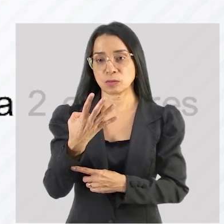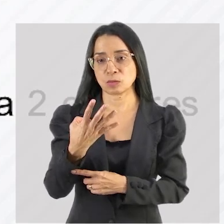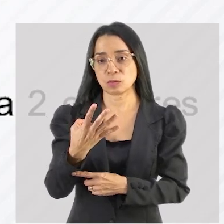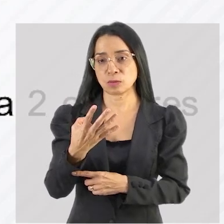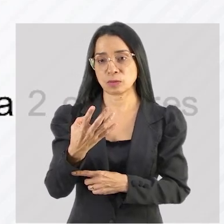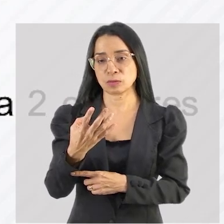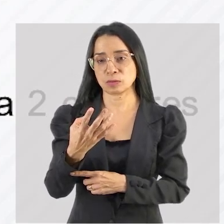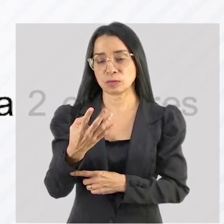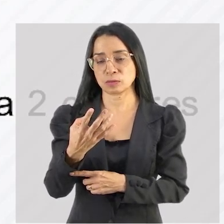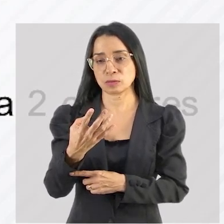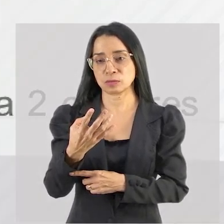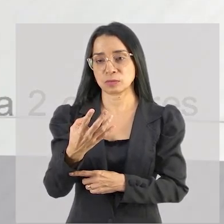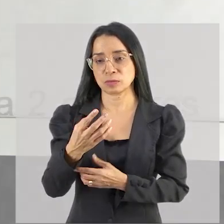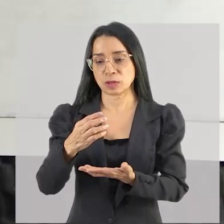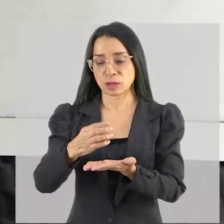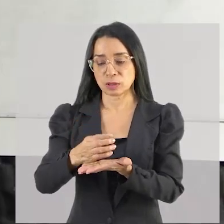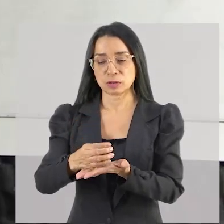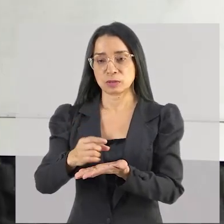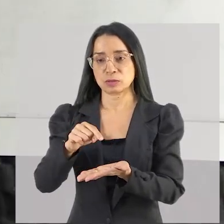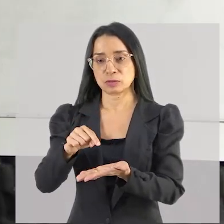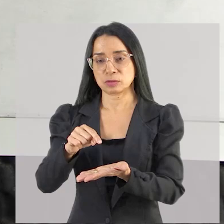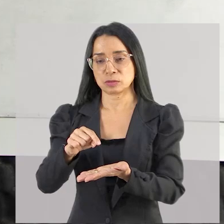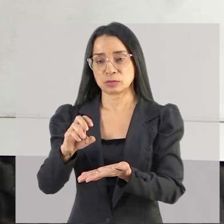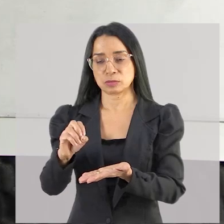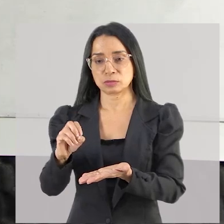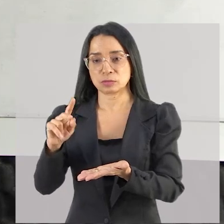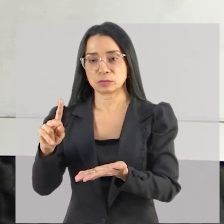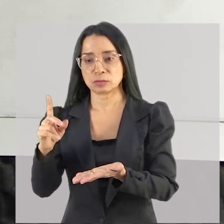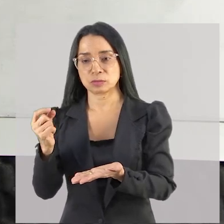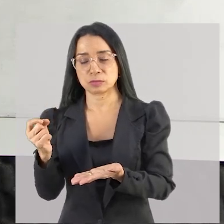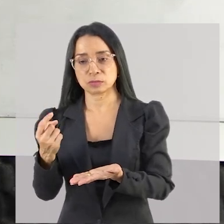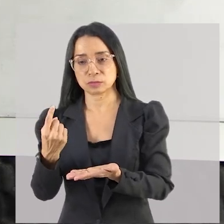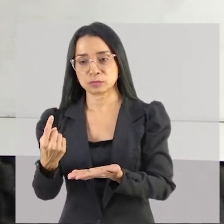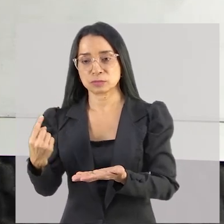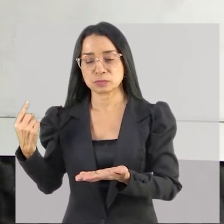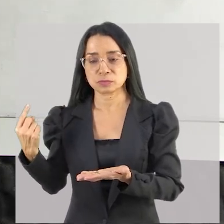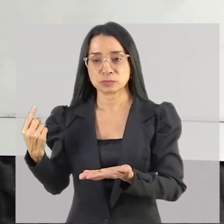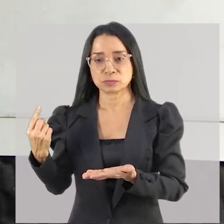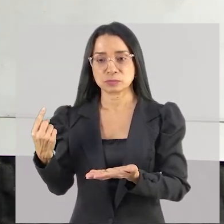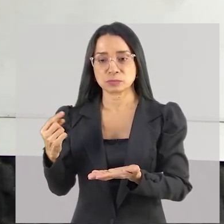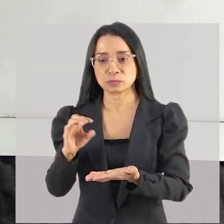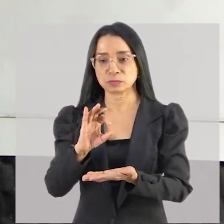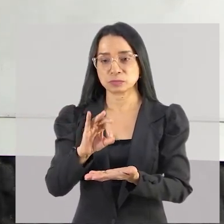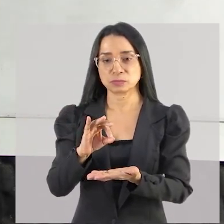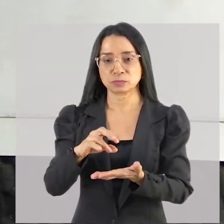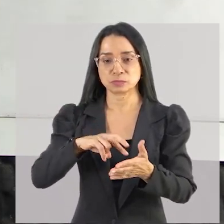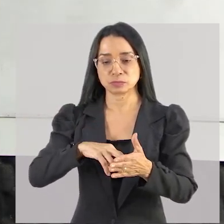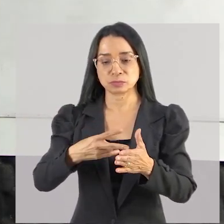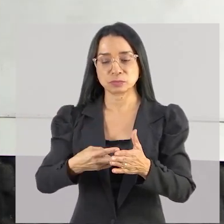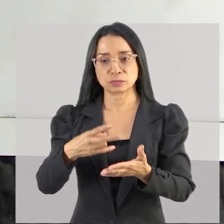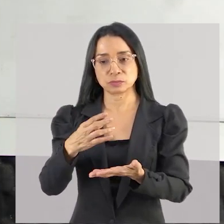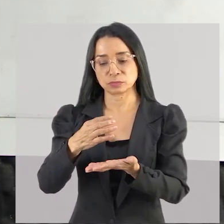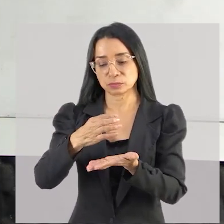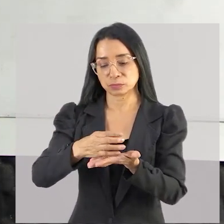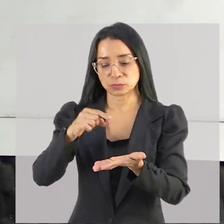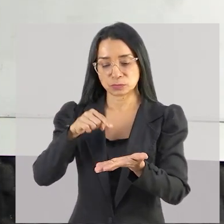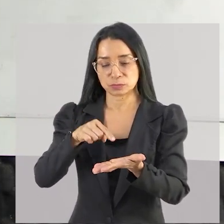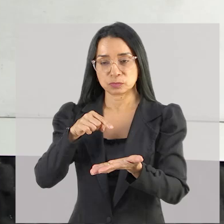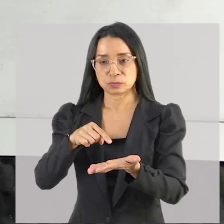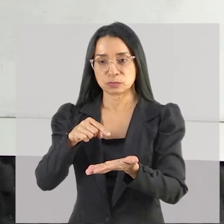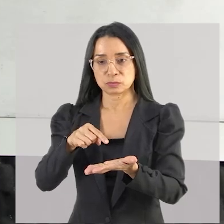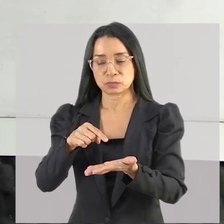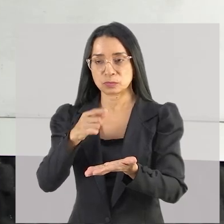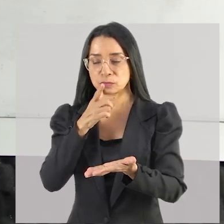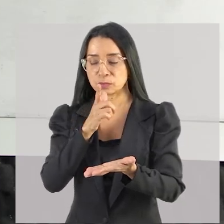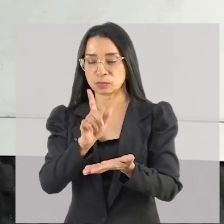4 xícaras. Beleza? A 4 xícaras. Pronto. Então significa que em 4 xícaras,